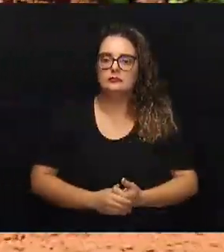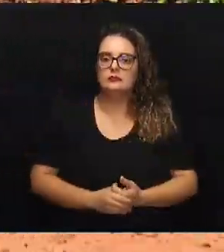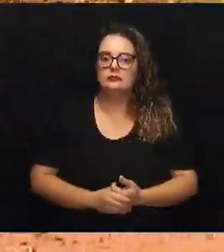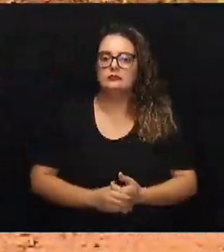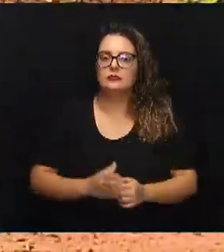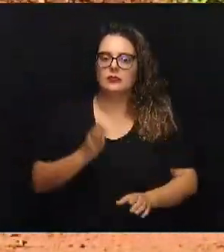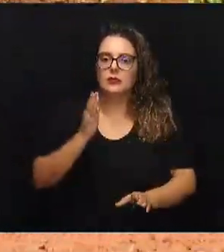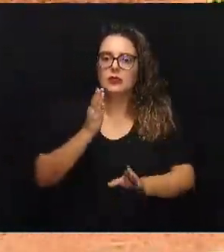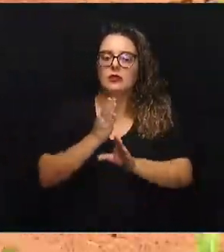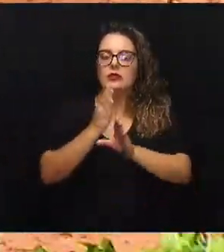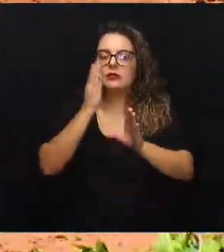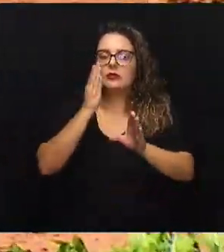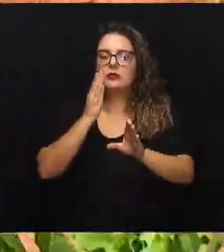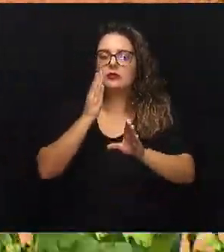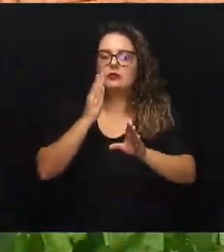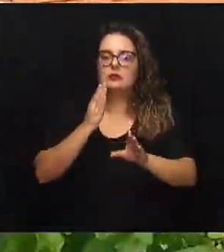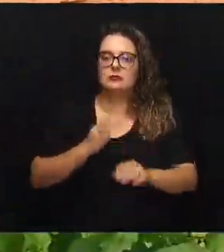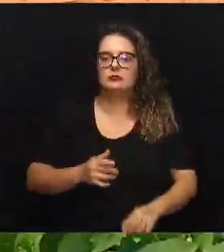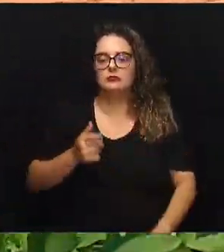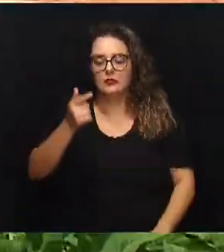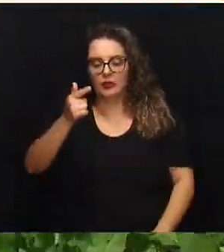reencontra, descobre ou redescobre